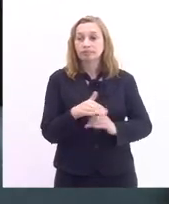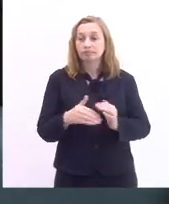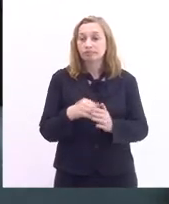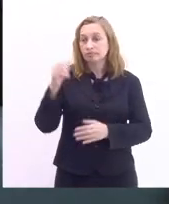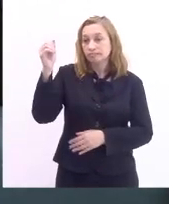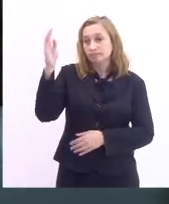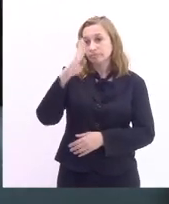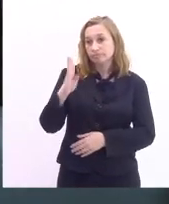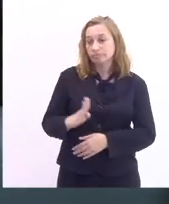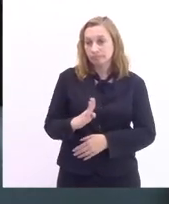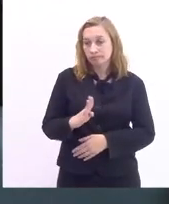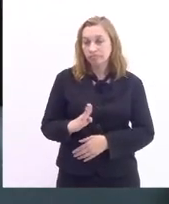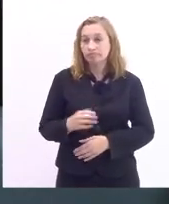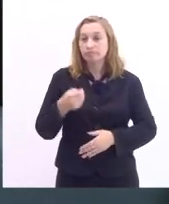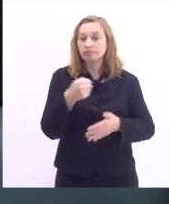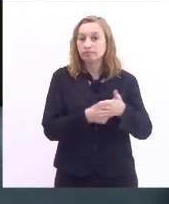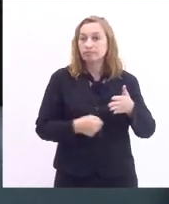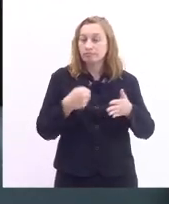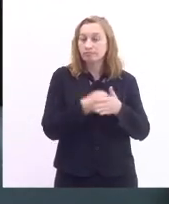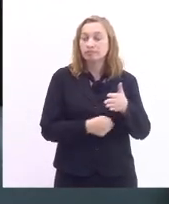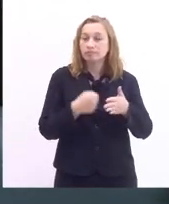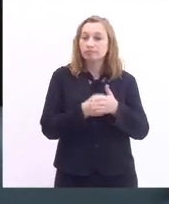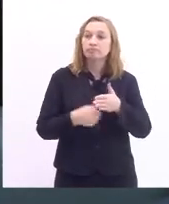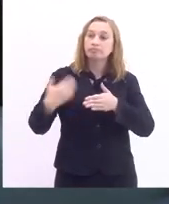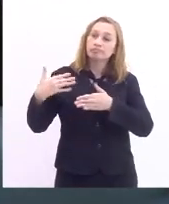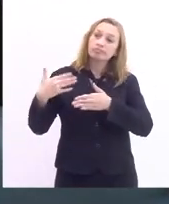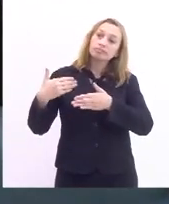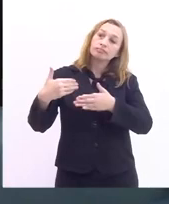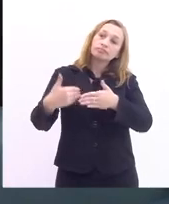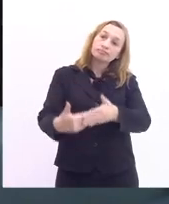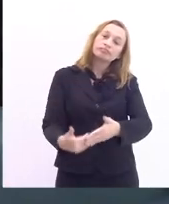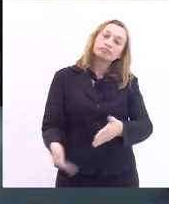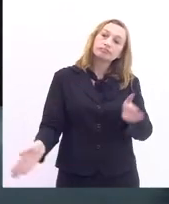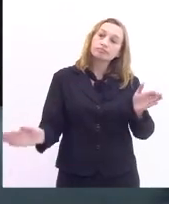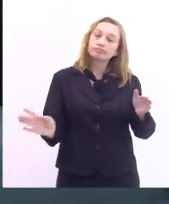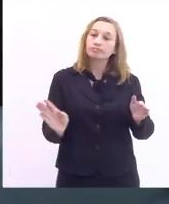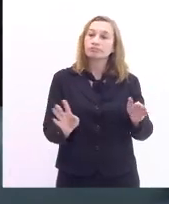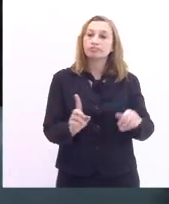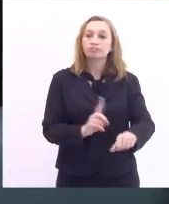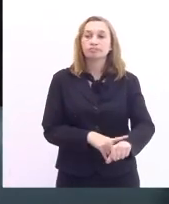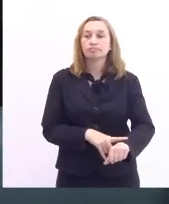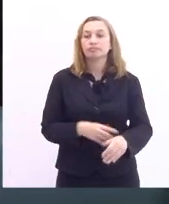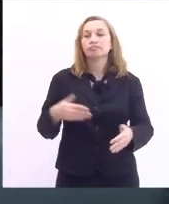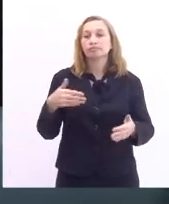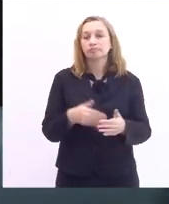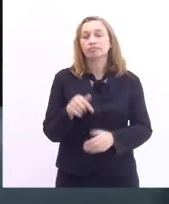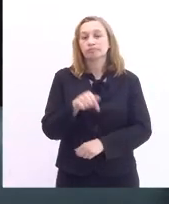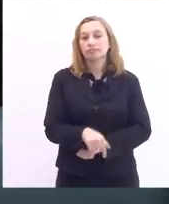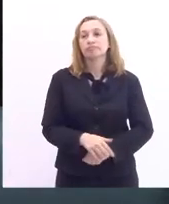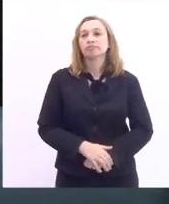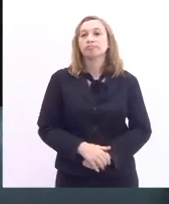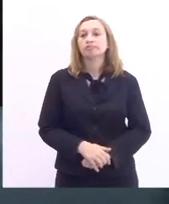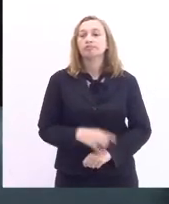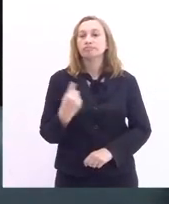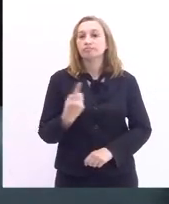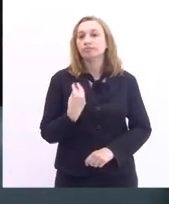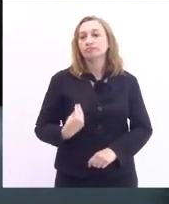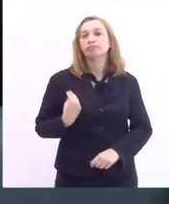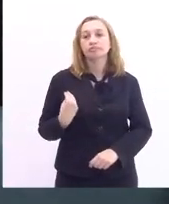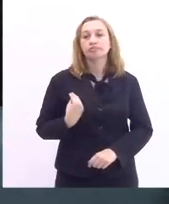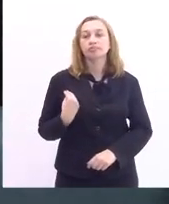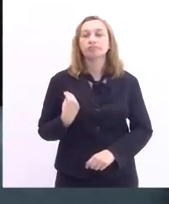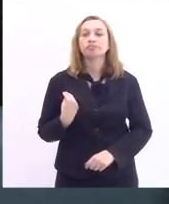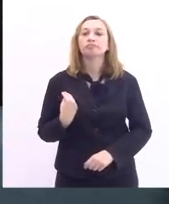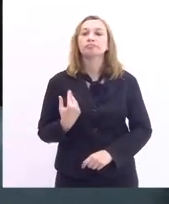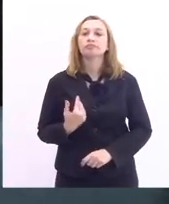Brasil e à frente Tech que lutaram ao longo de todo este tempo para chegarmos aqui nós vivíamos